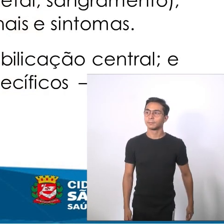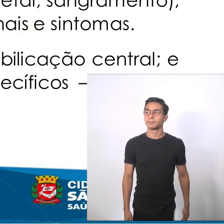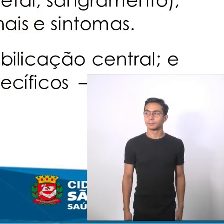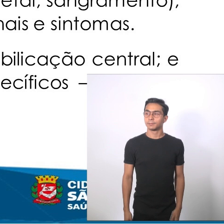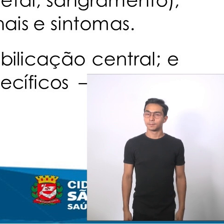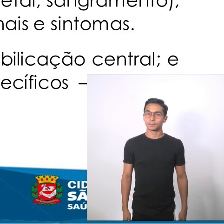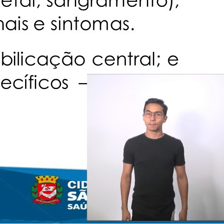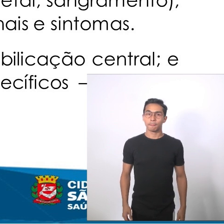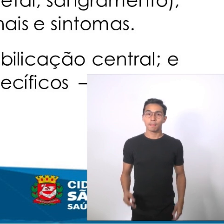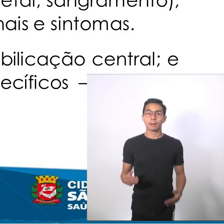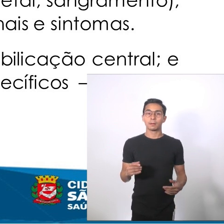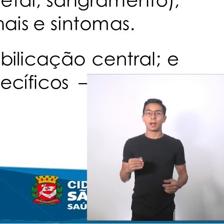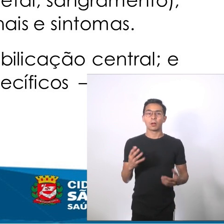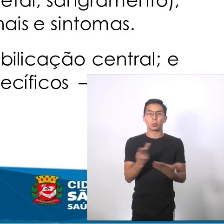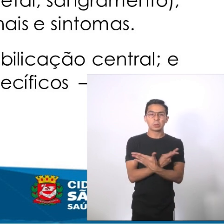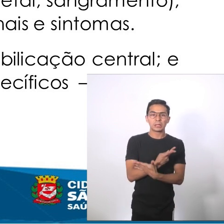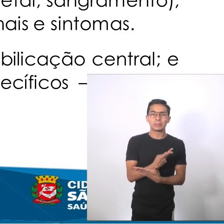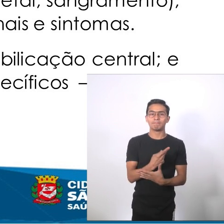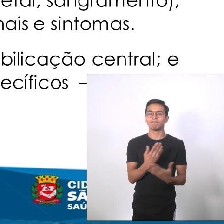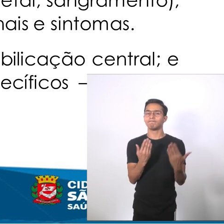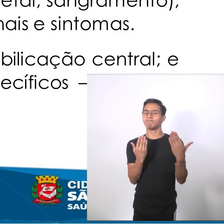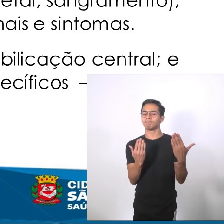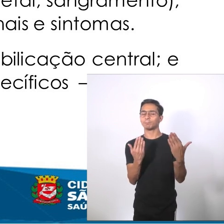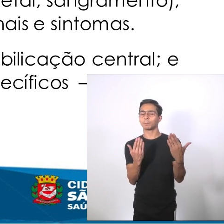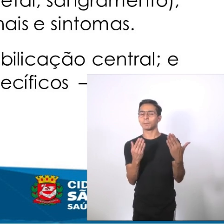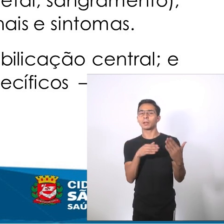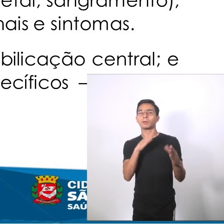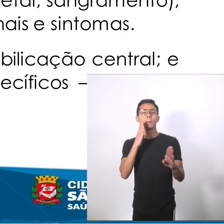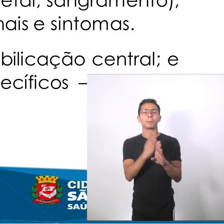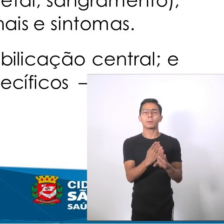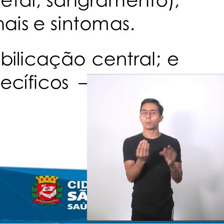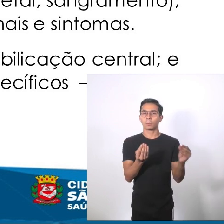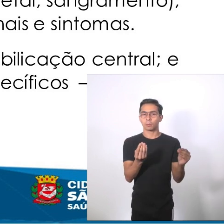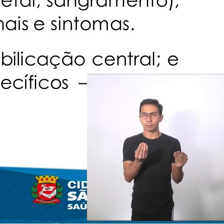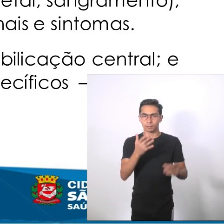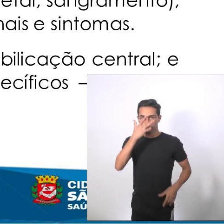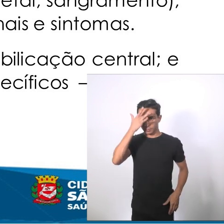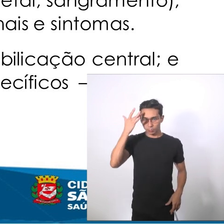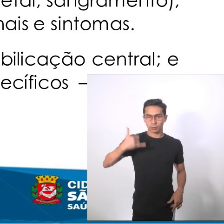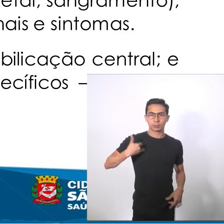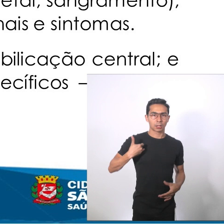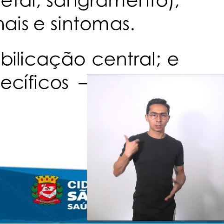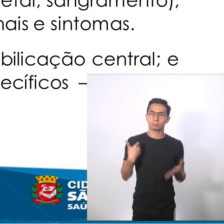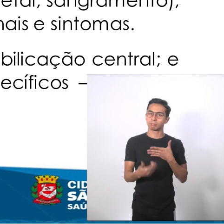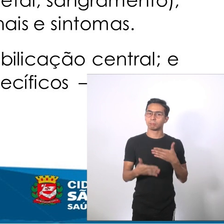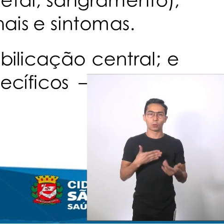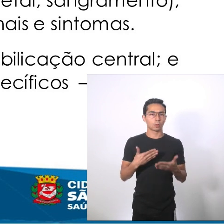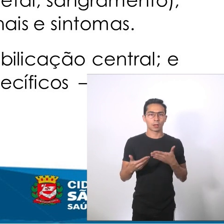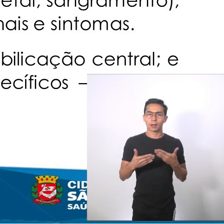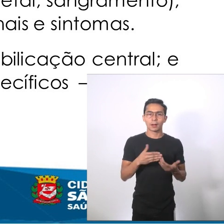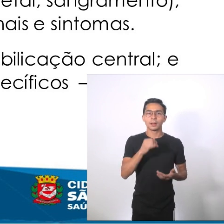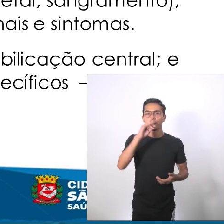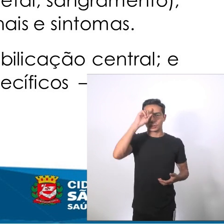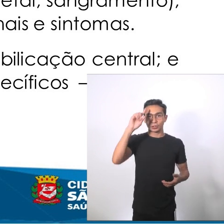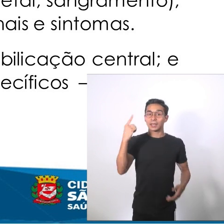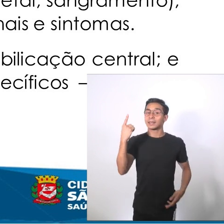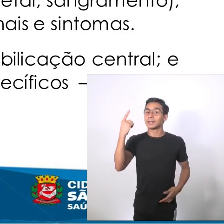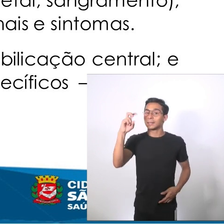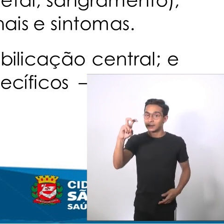Definição de caso suspeito. É um indivíduo de qualquer idade que, a partir de 15 de março